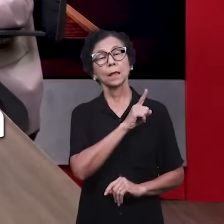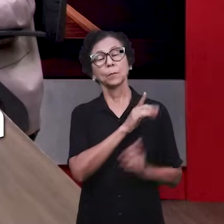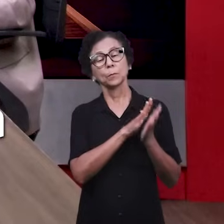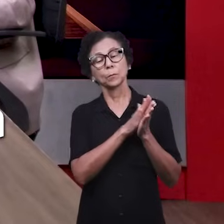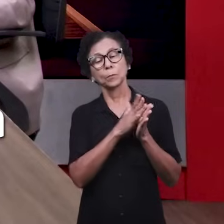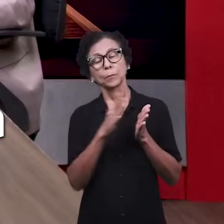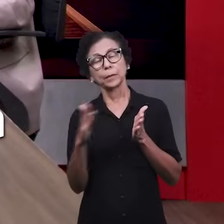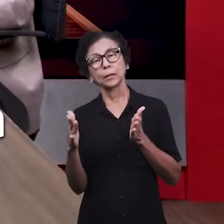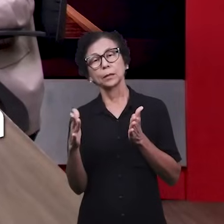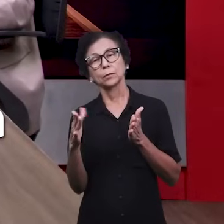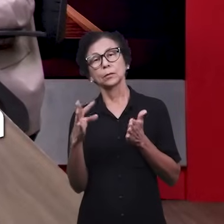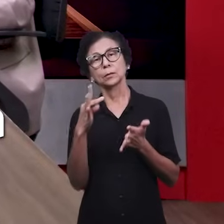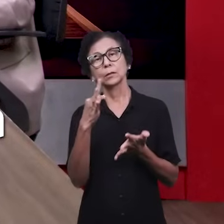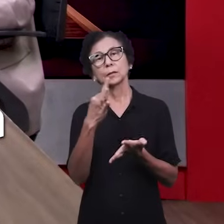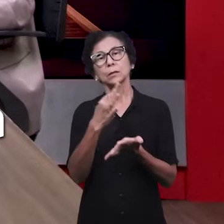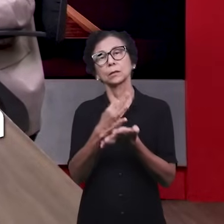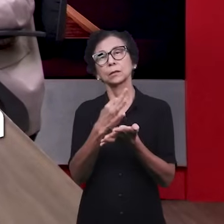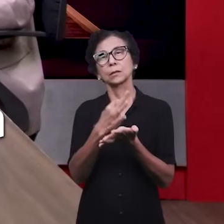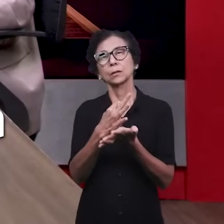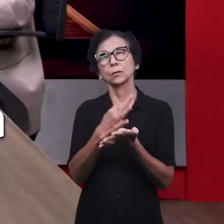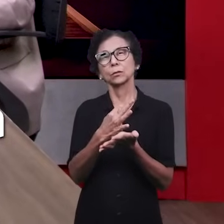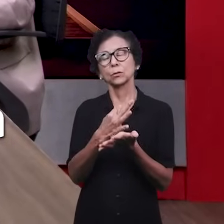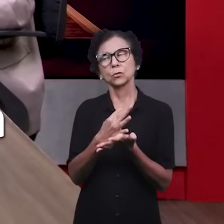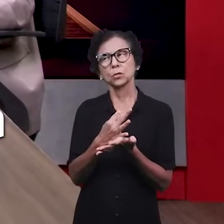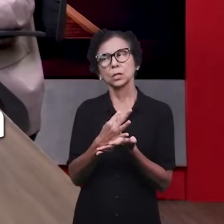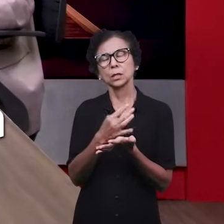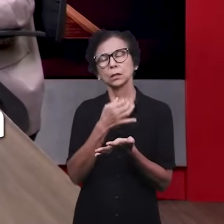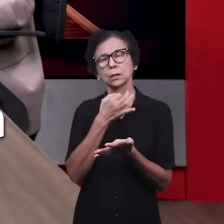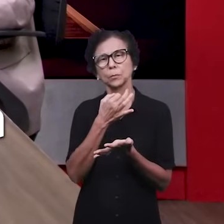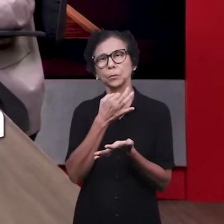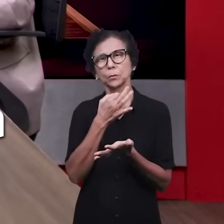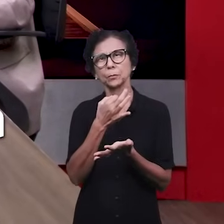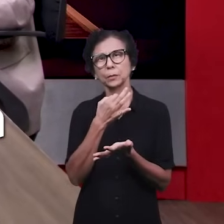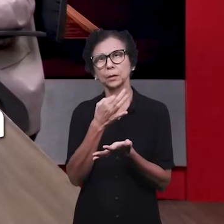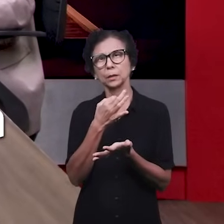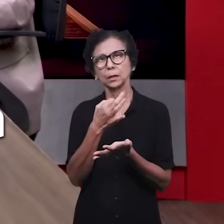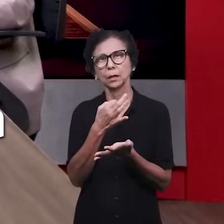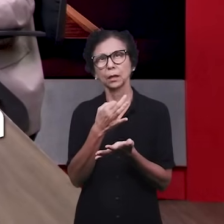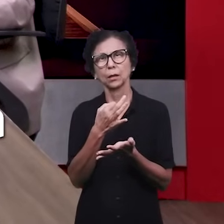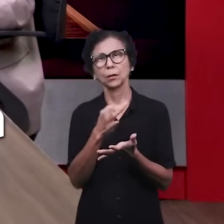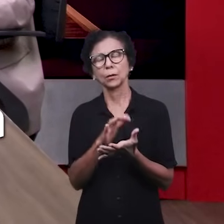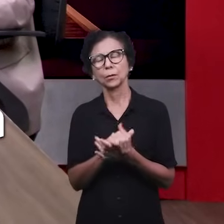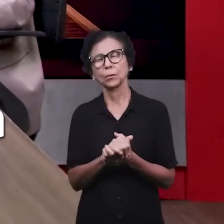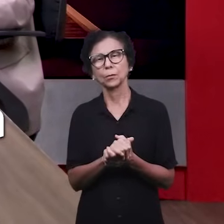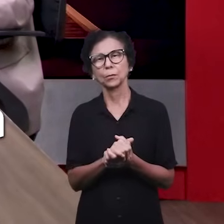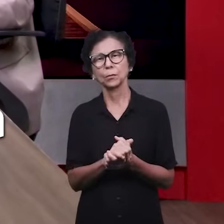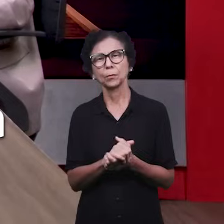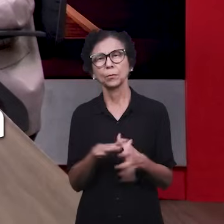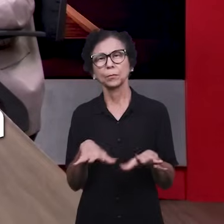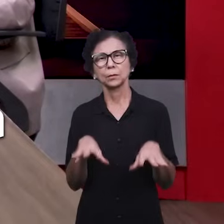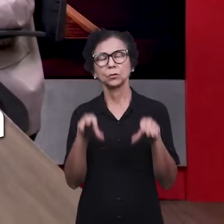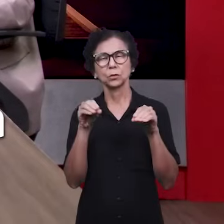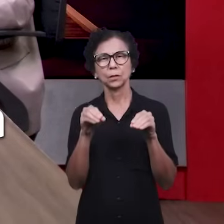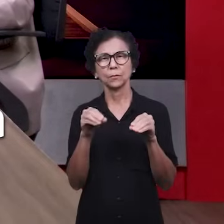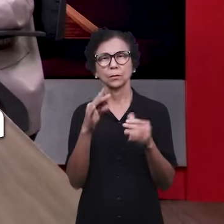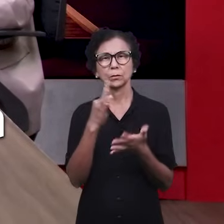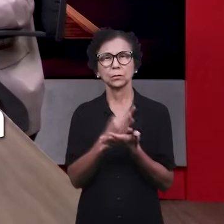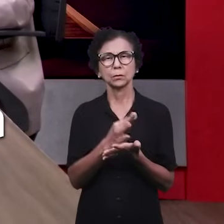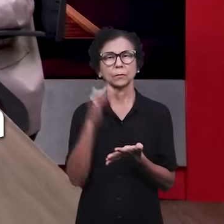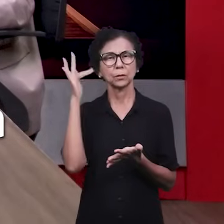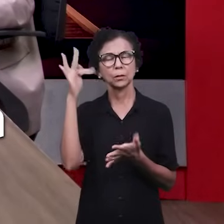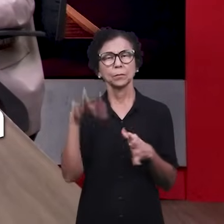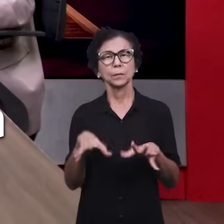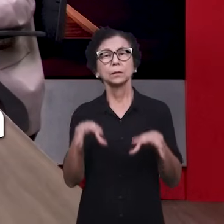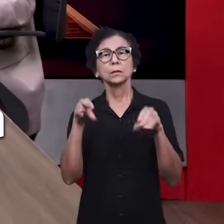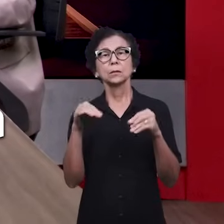aqui na teologia, essa teologia, e eu considero a teologia e filosofia medieval. Você já viu o que aconteceu